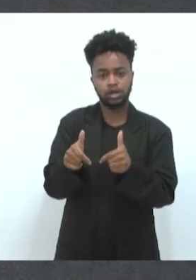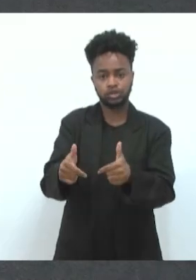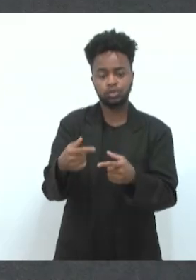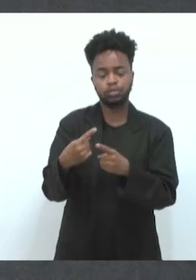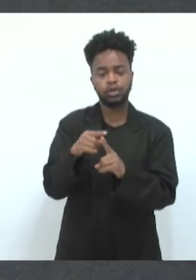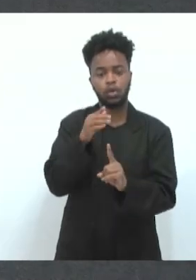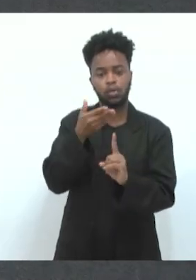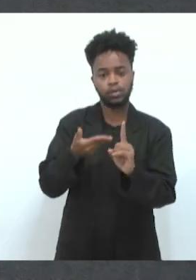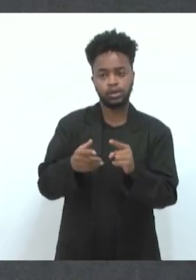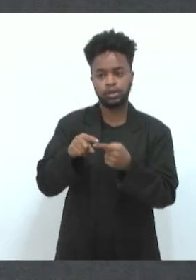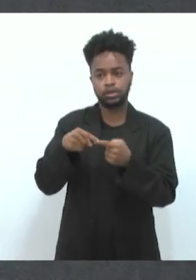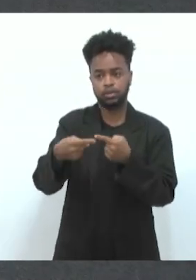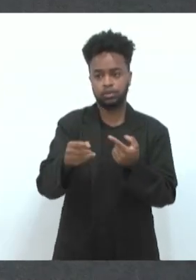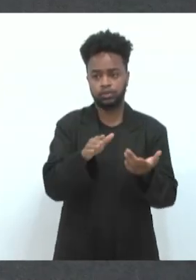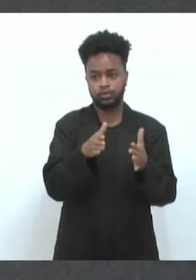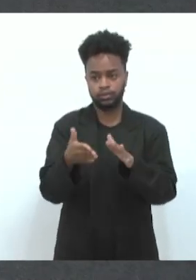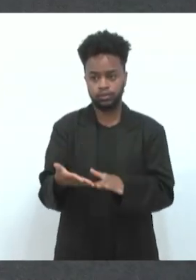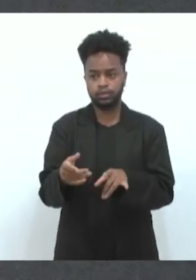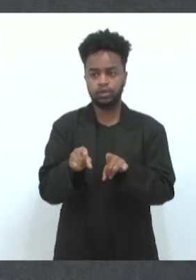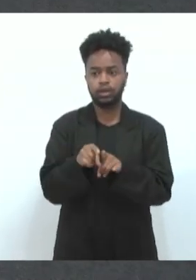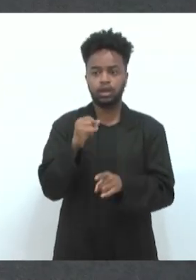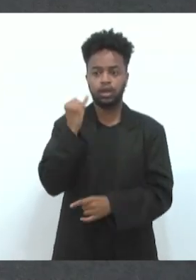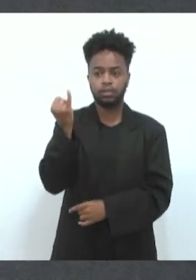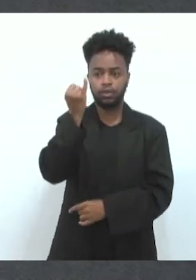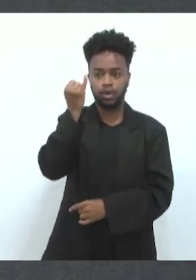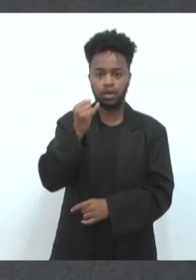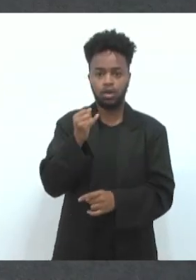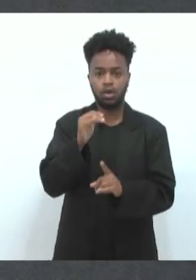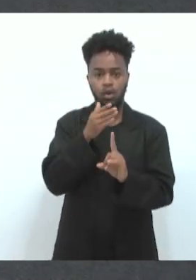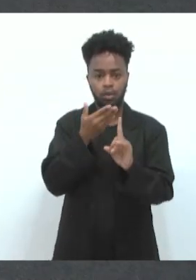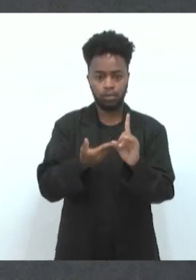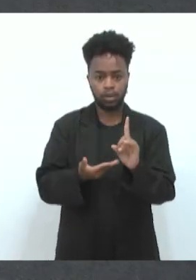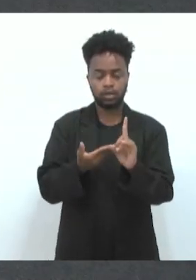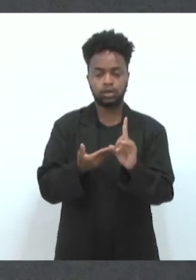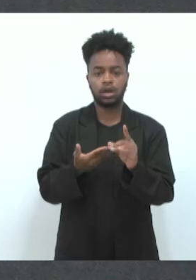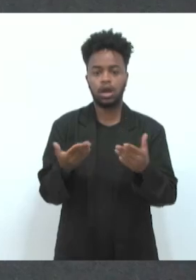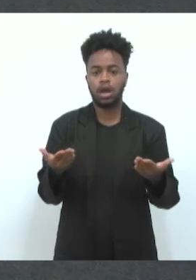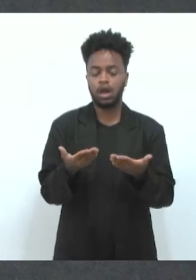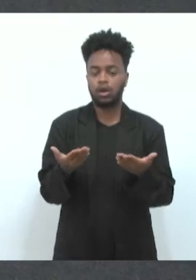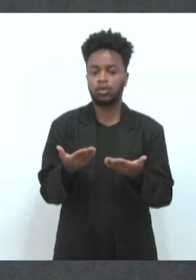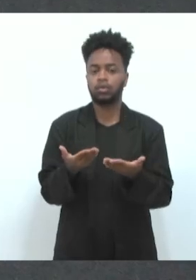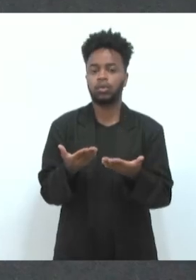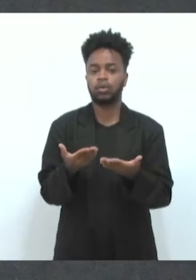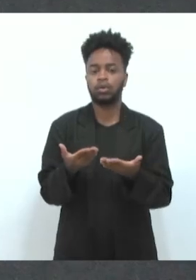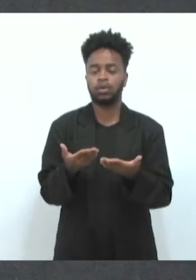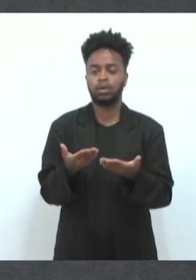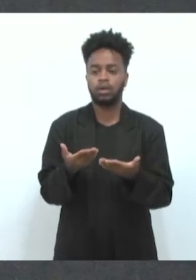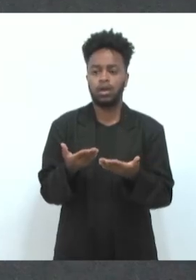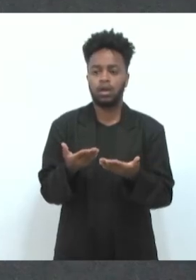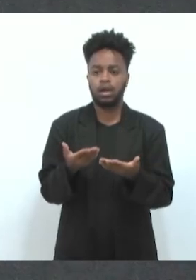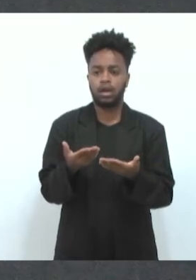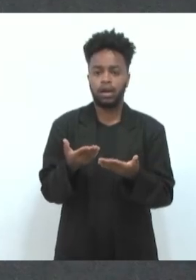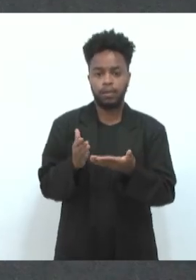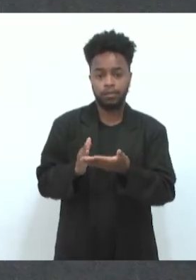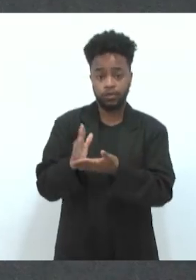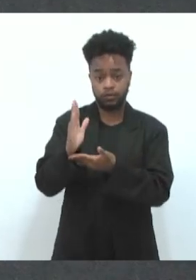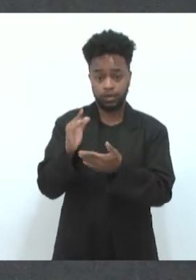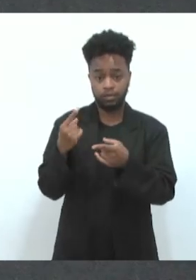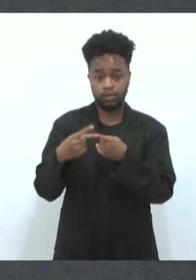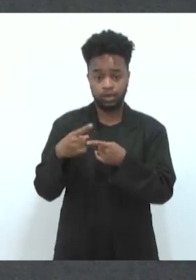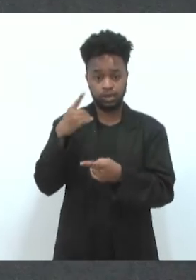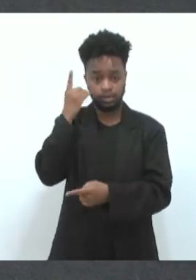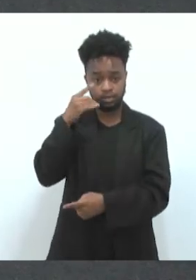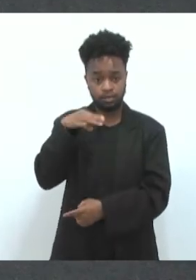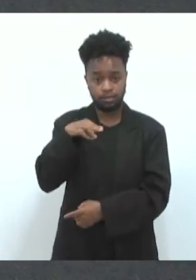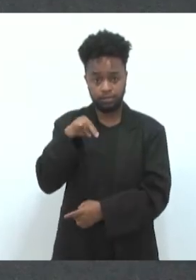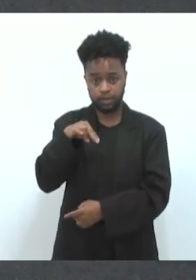homenagem pós-mortem. E é importante que essa homenagem também seja aprovada nesse momento, porque, como adiantou aqui o deputado Carlos Mink,